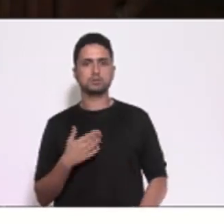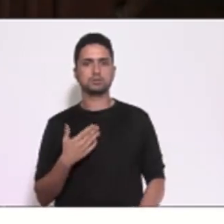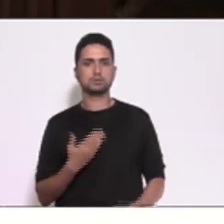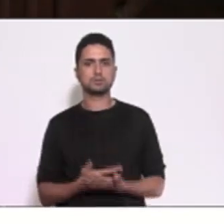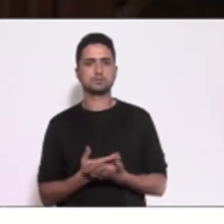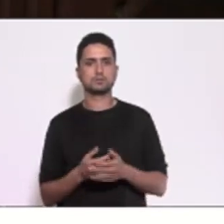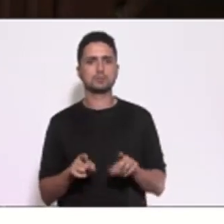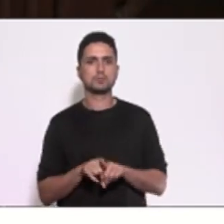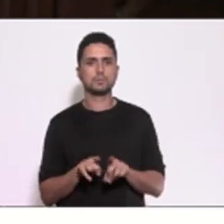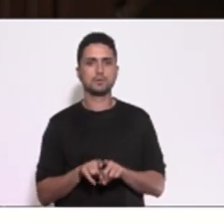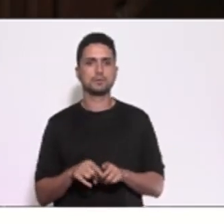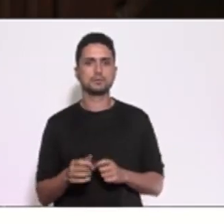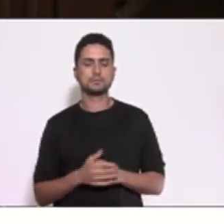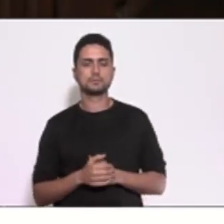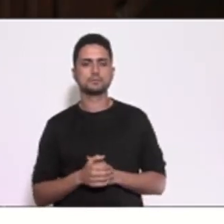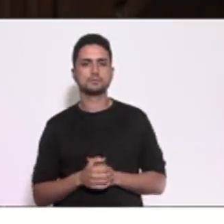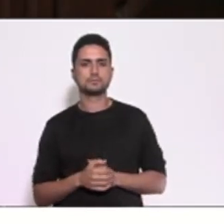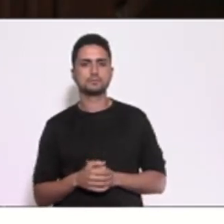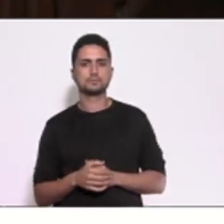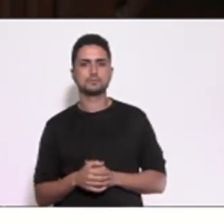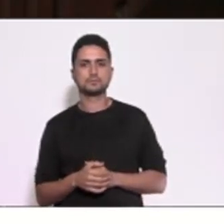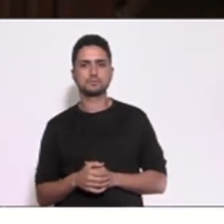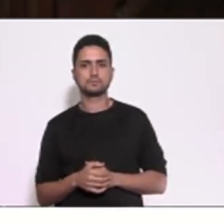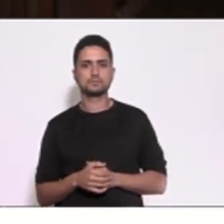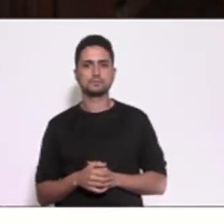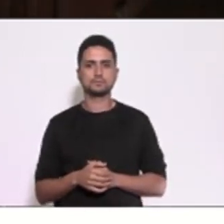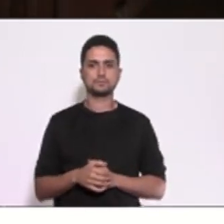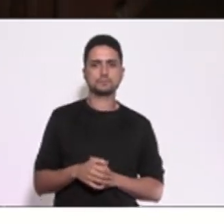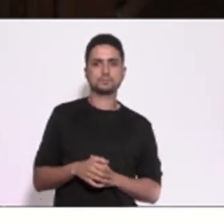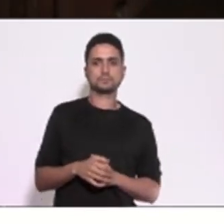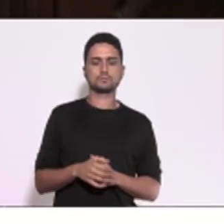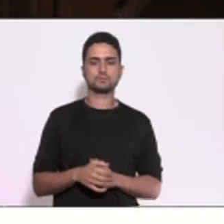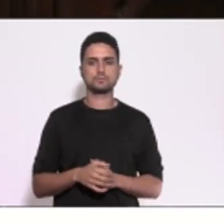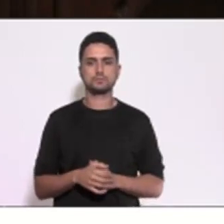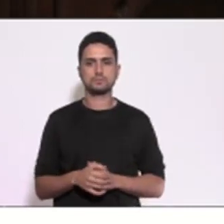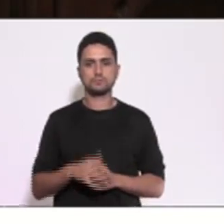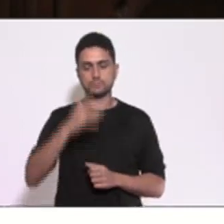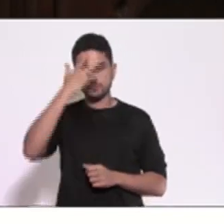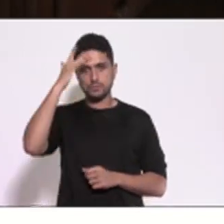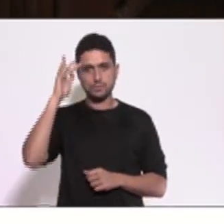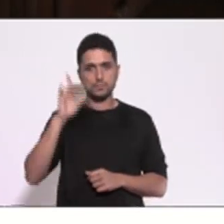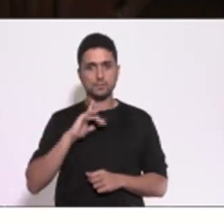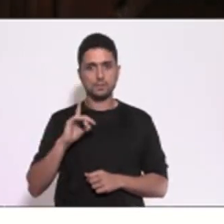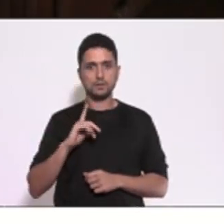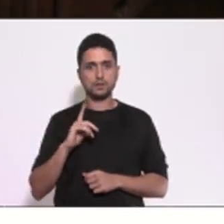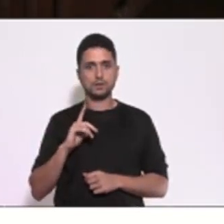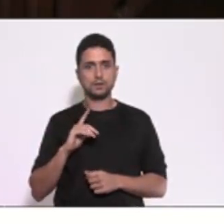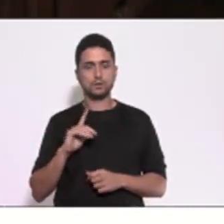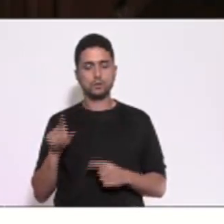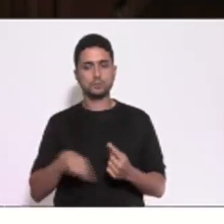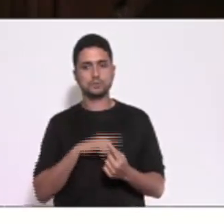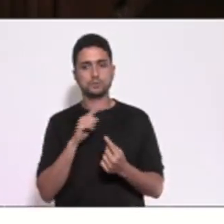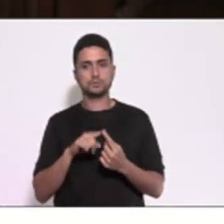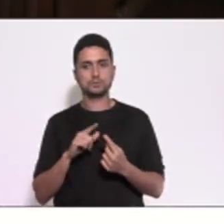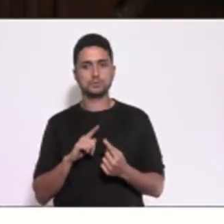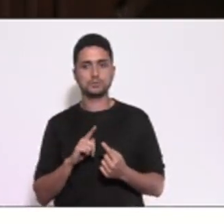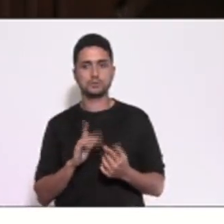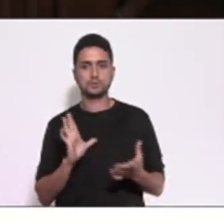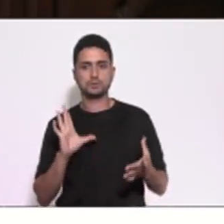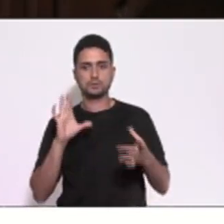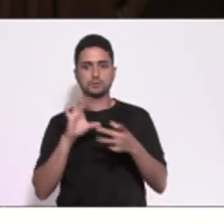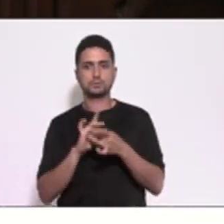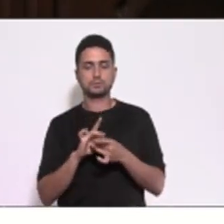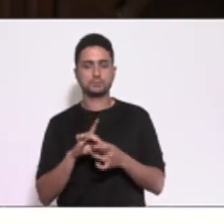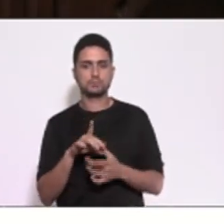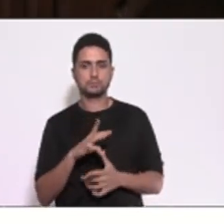quem tem o papel de universalizar o direito à educação, deputada Renata Souza, na estrutura do poder público,